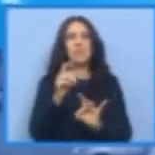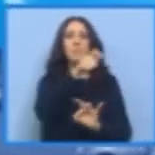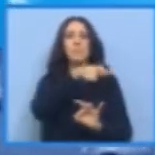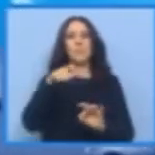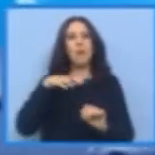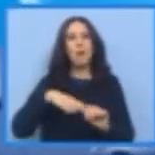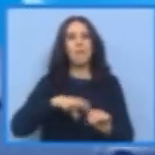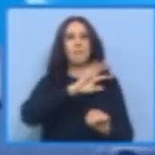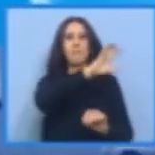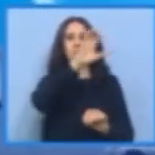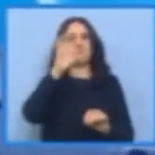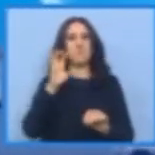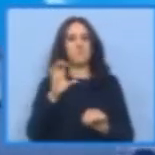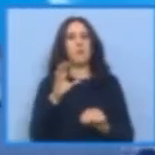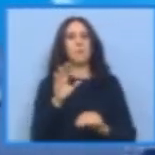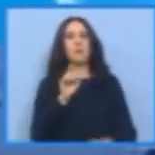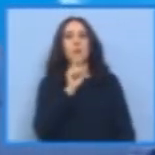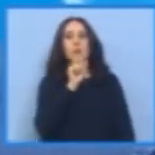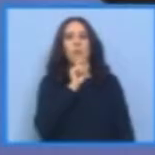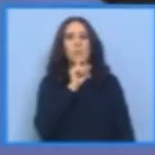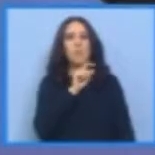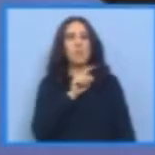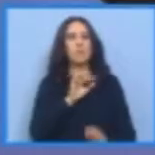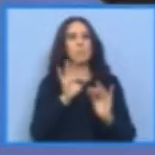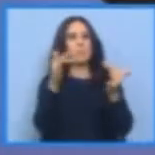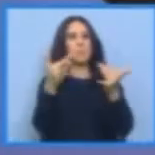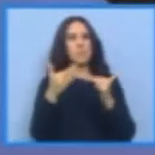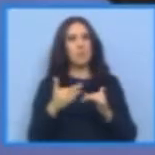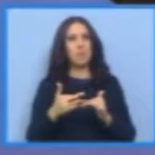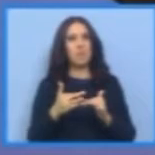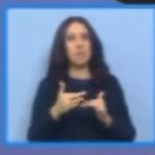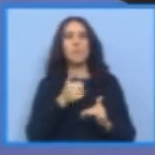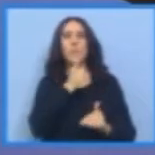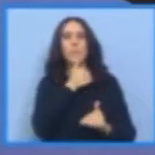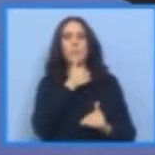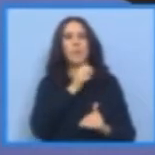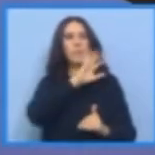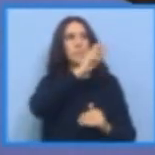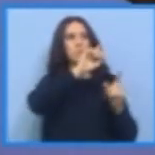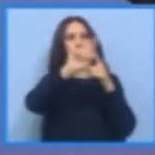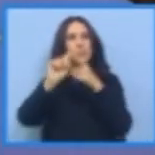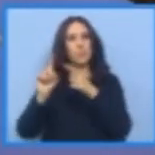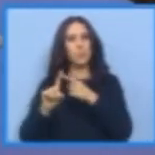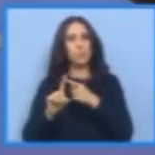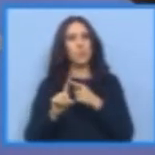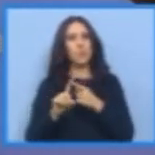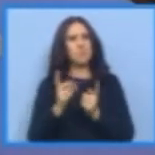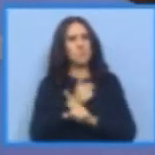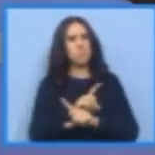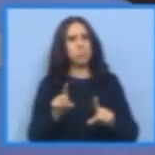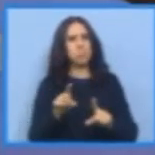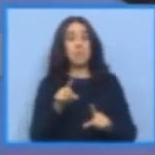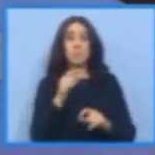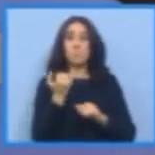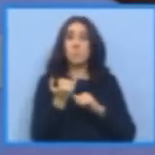pessoas nos seus países, não lhes dando a oportunidade de mobilidade, de irem para outros países. E há esse grande perigo